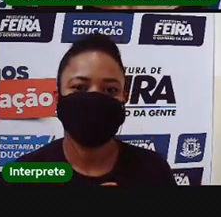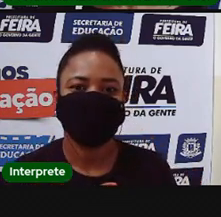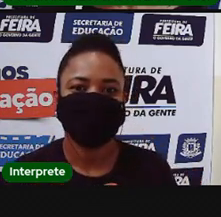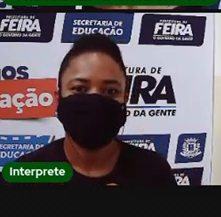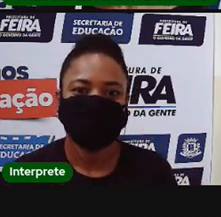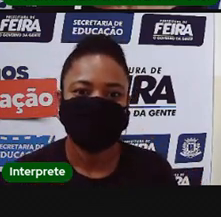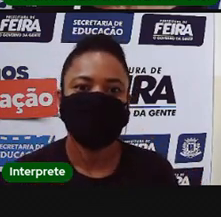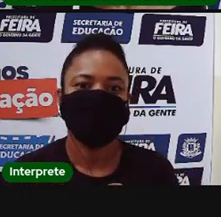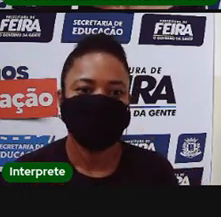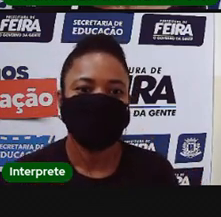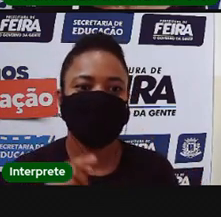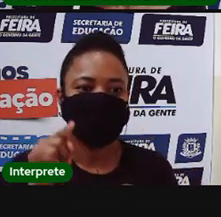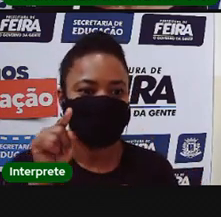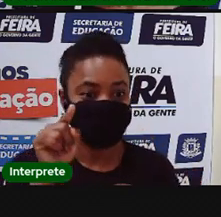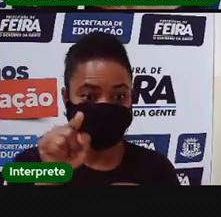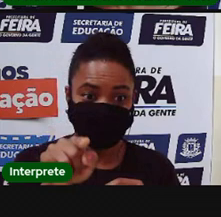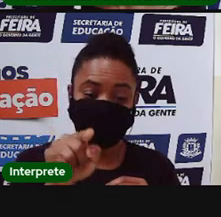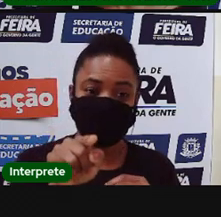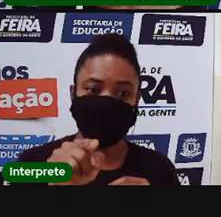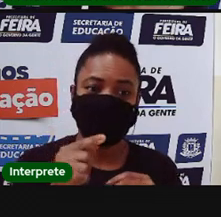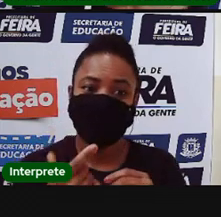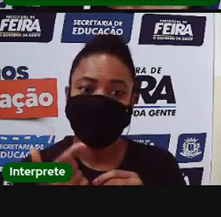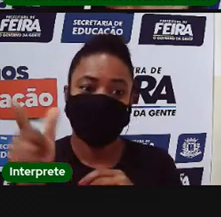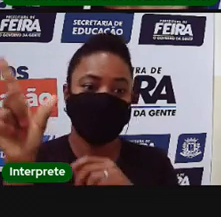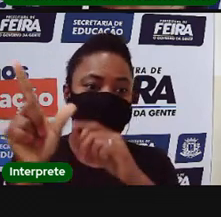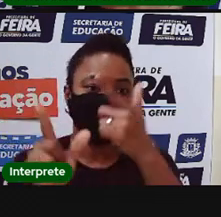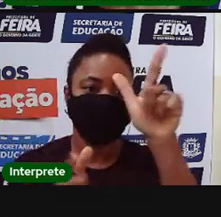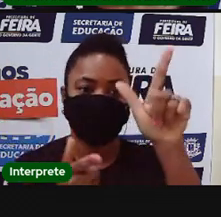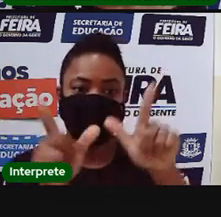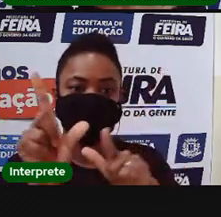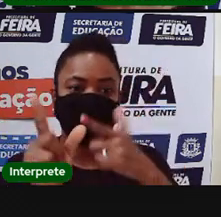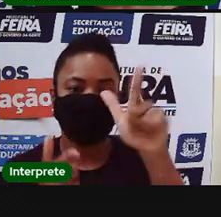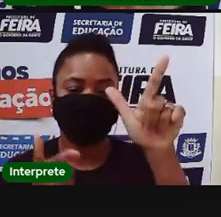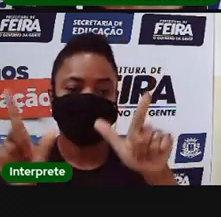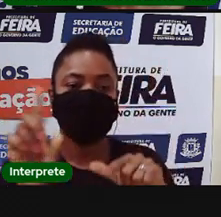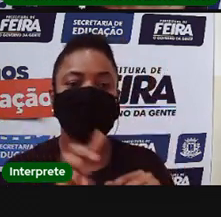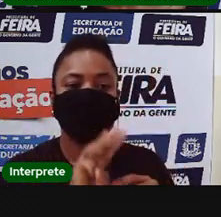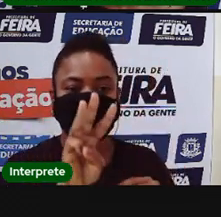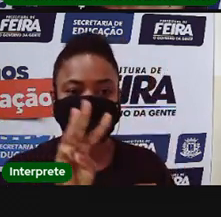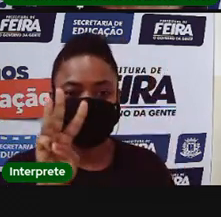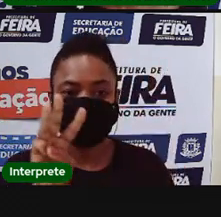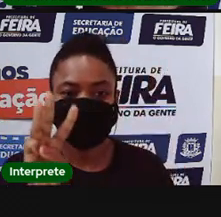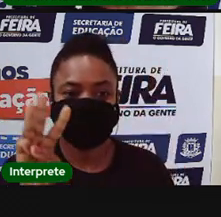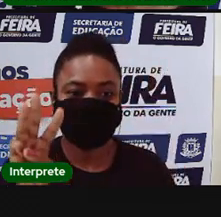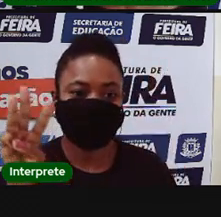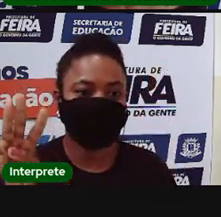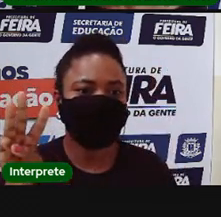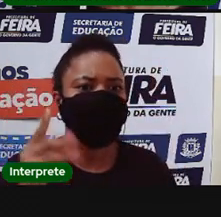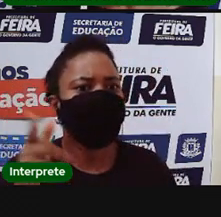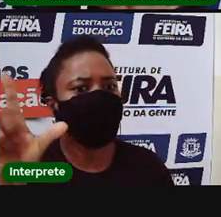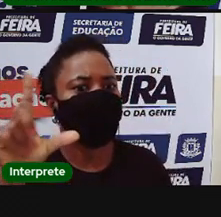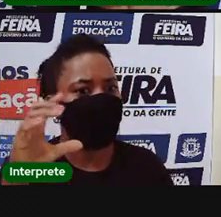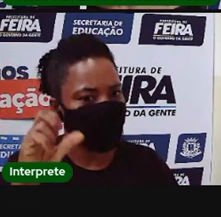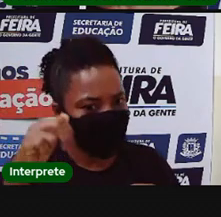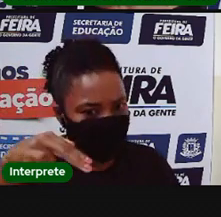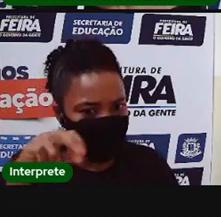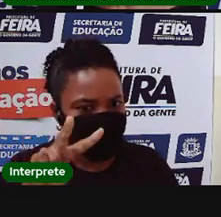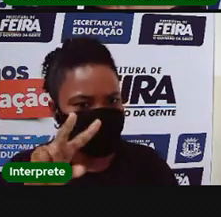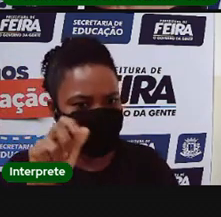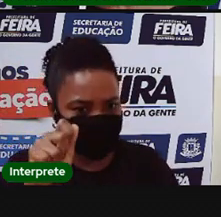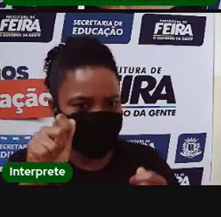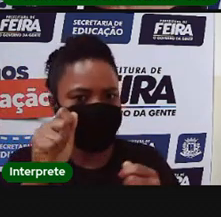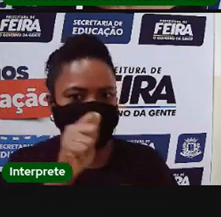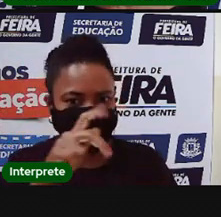Você tem sugestão de outros sites, né, além do Canva, que você falou, para desenvolver essa autoria estudantil? Pronto, pode ser